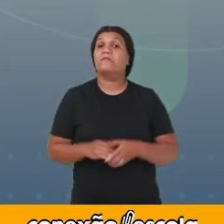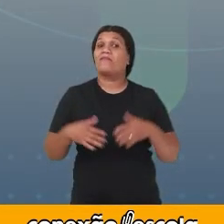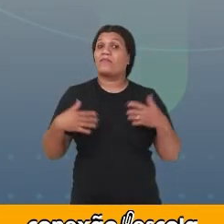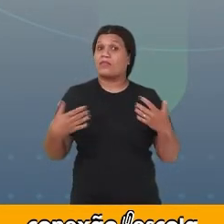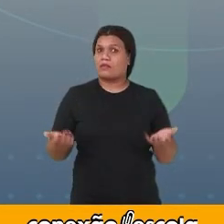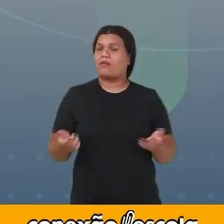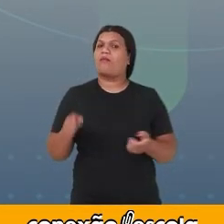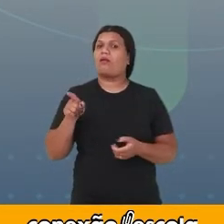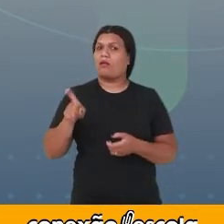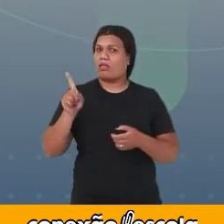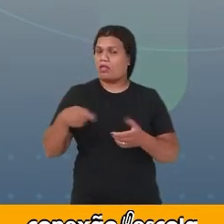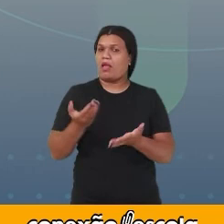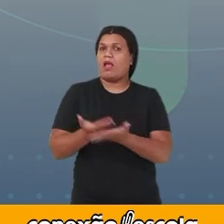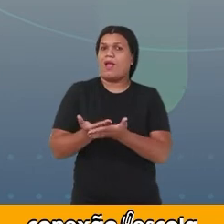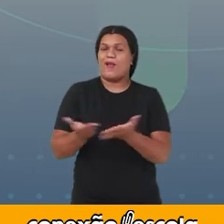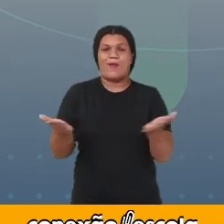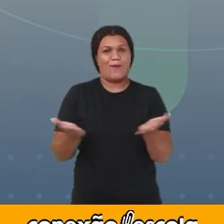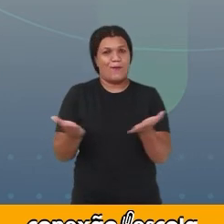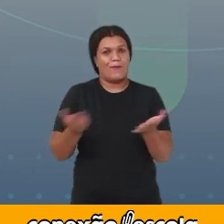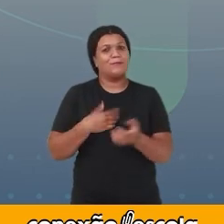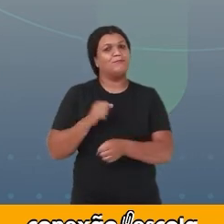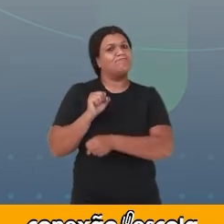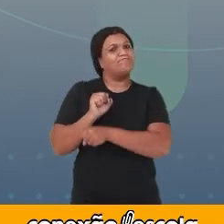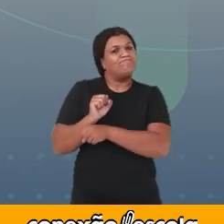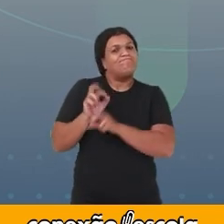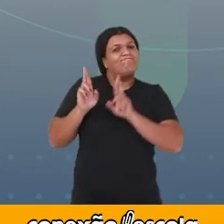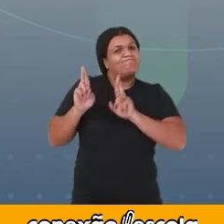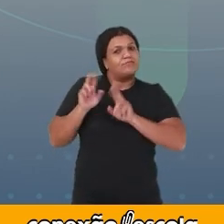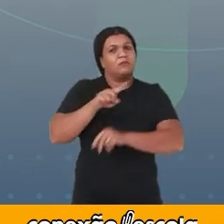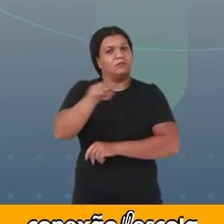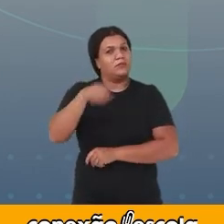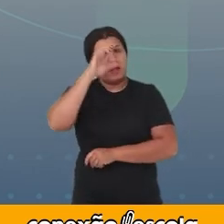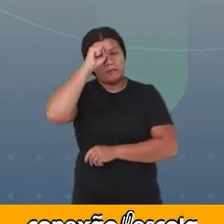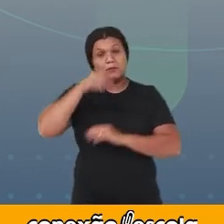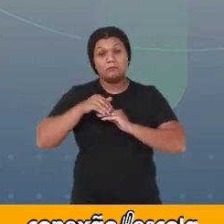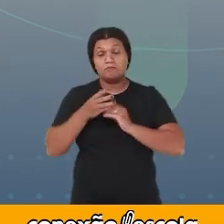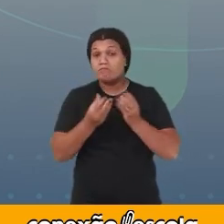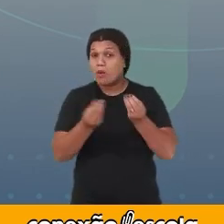Então, pessoal, essa foi a nossa aula de hoje. Espero que tenham aprendido muito